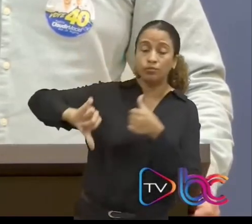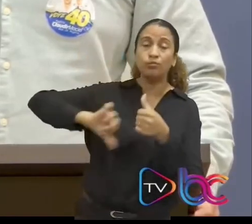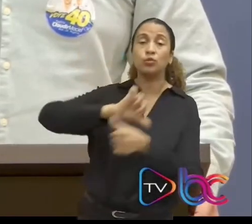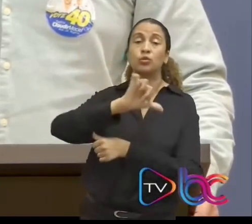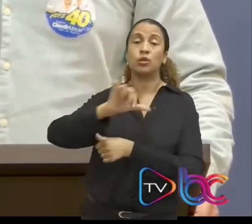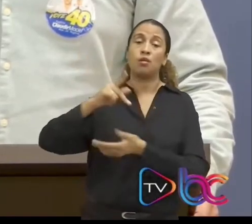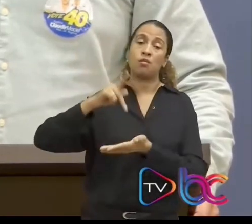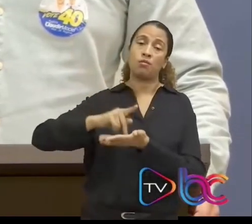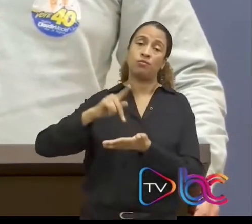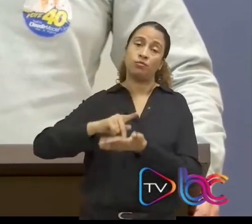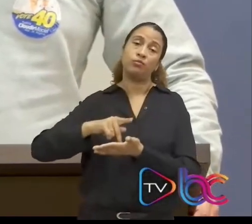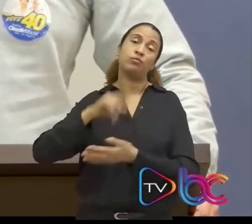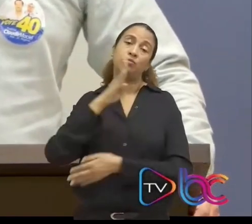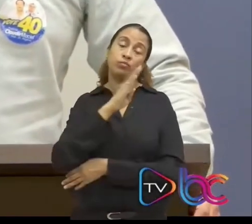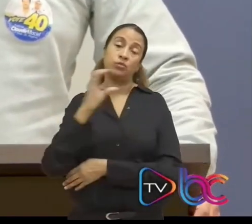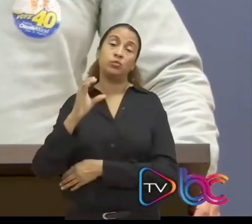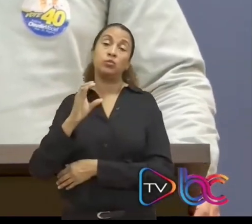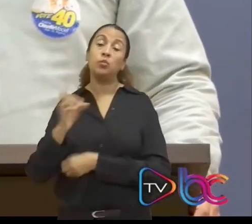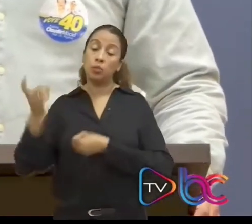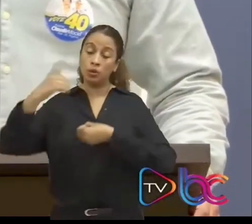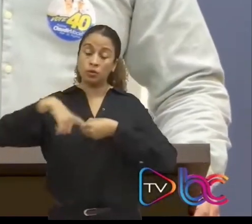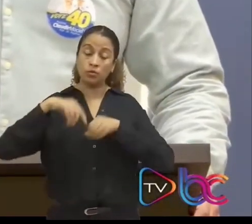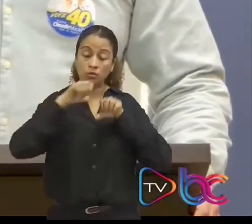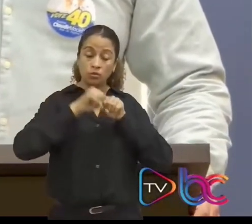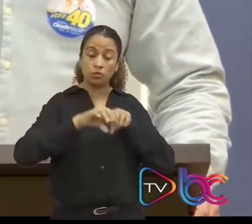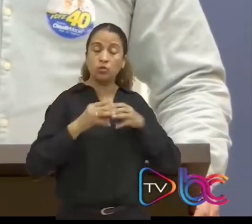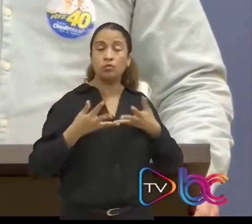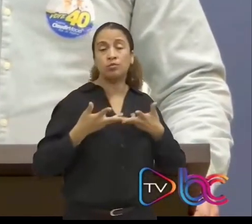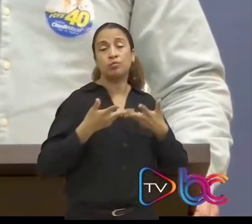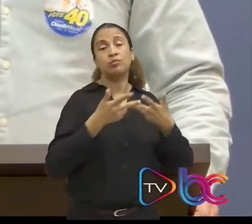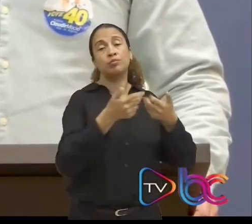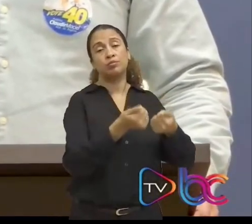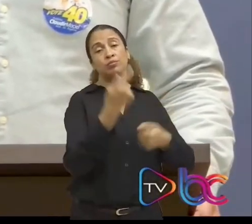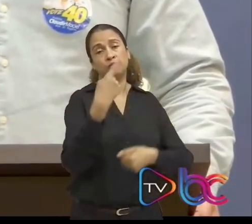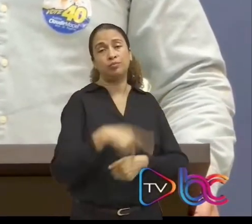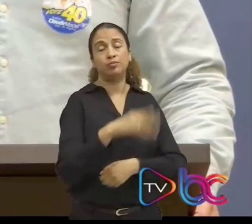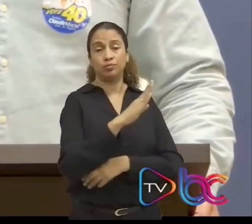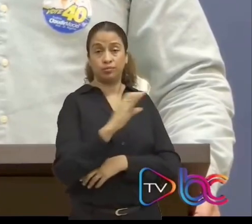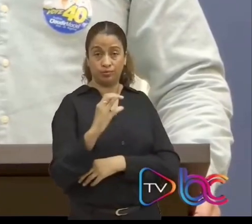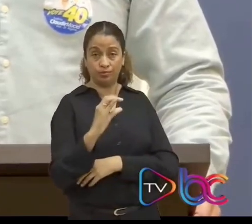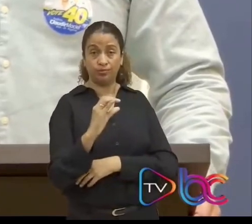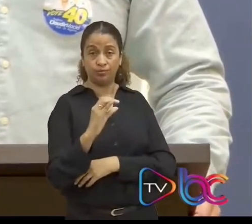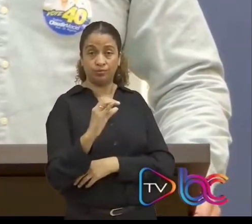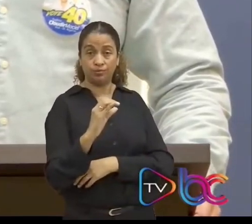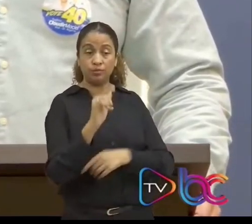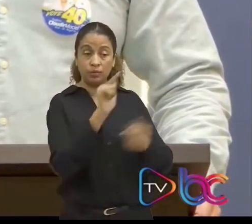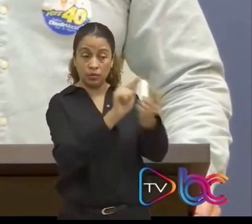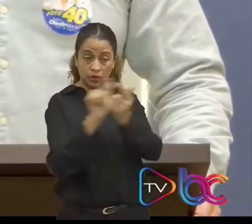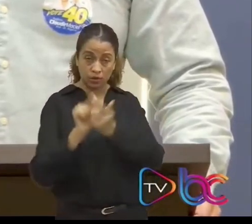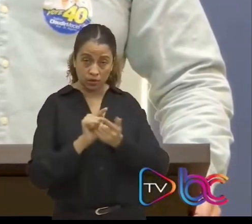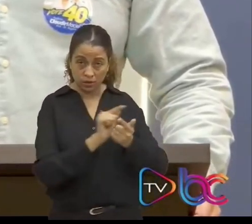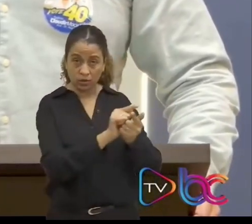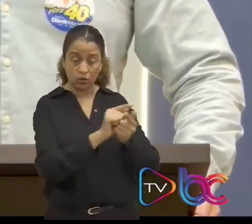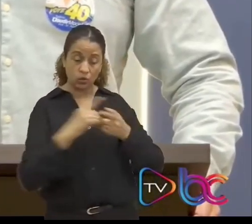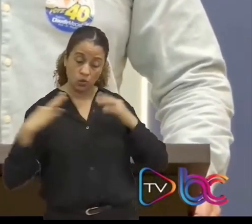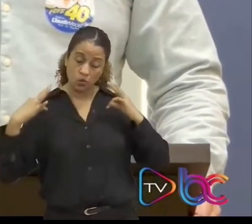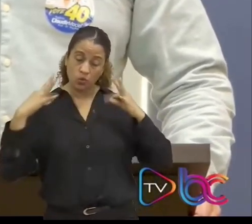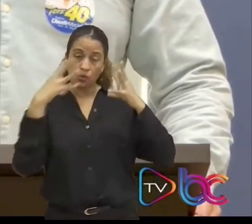Camboriú, para retornar com uma educação de qualidade aqui para a nossa cidade, atendendo de fato a